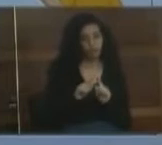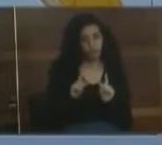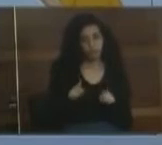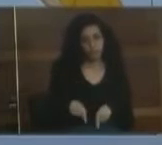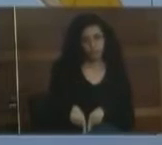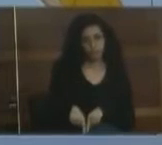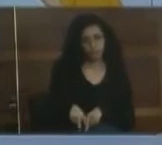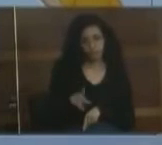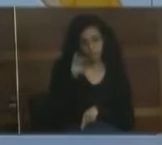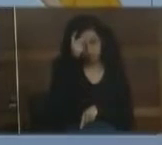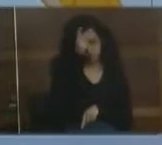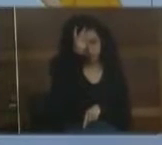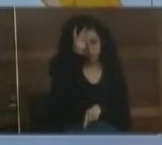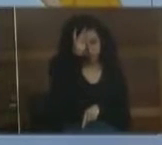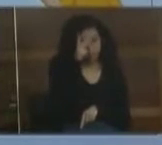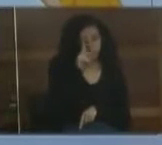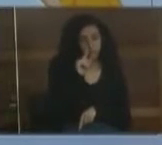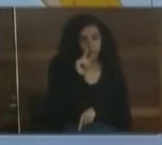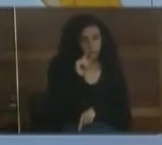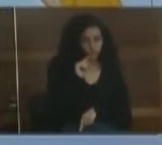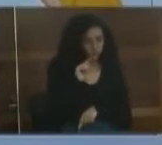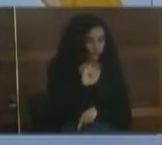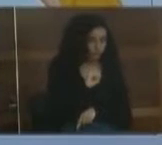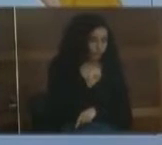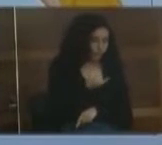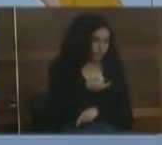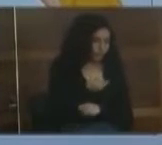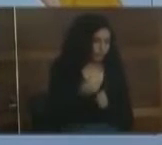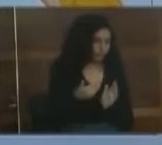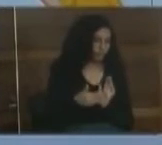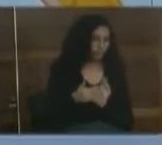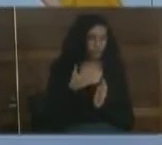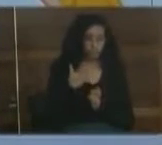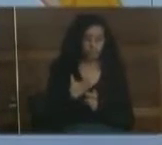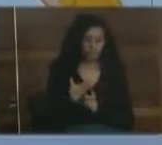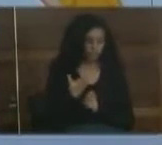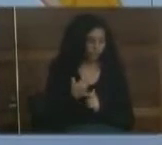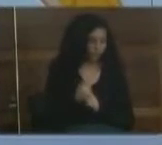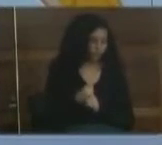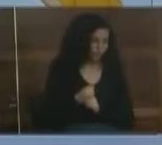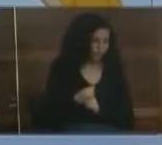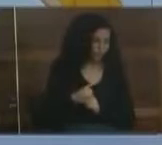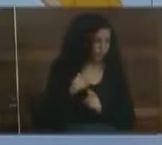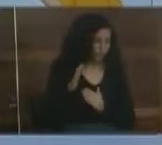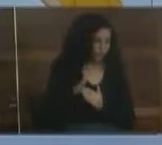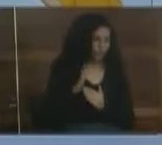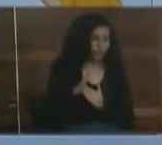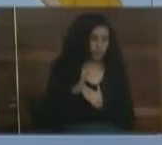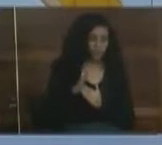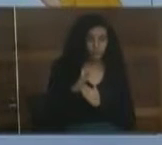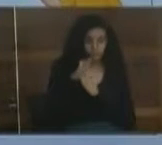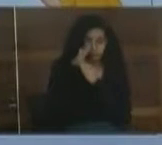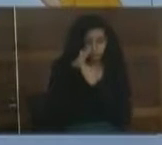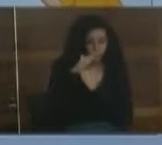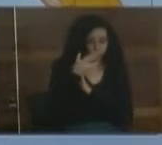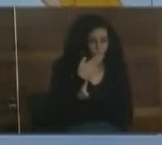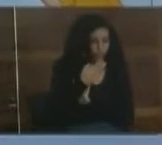poder executivo período janeiro de 2019 a dezembro de 2019